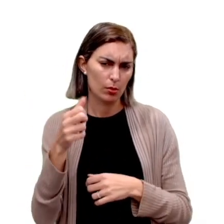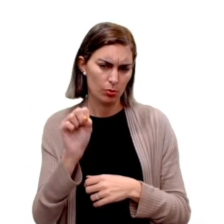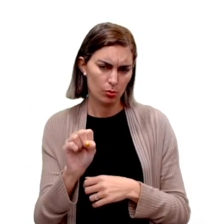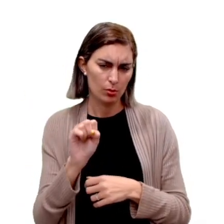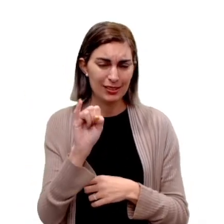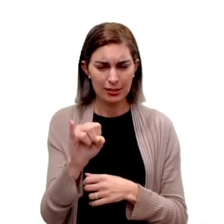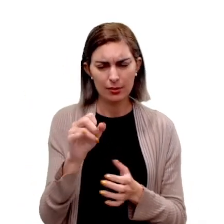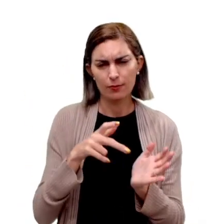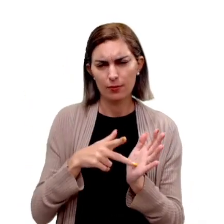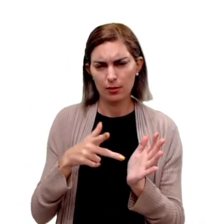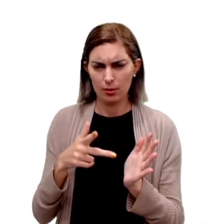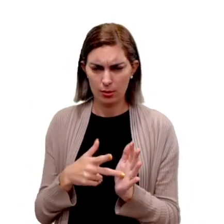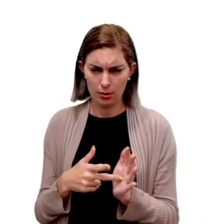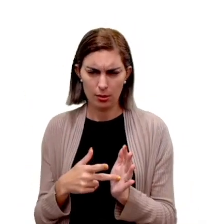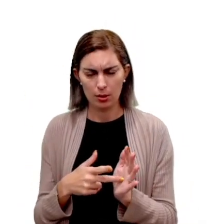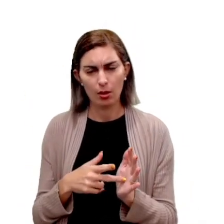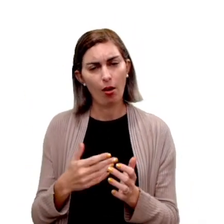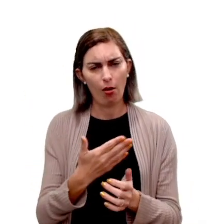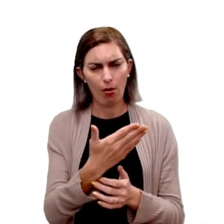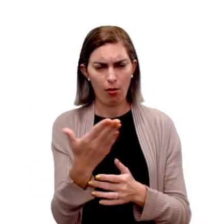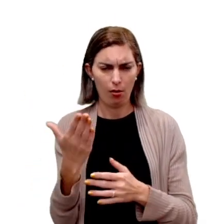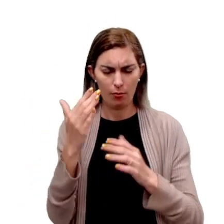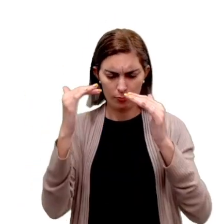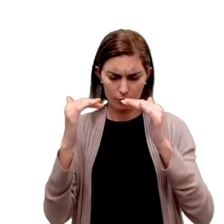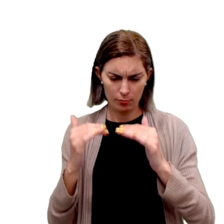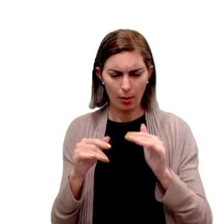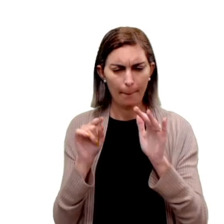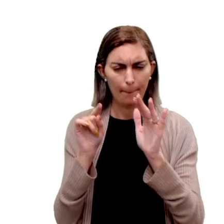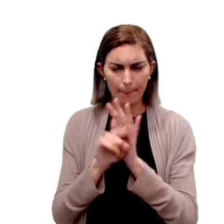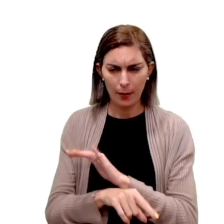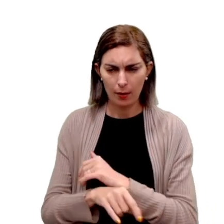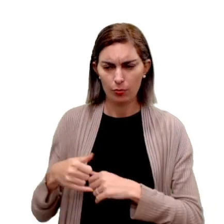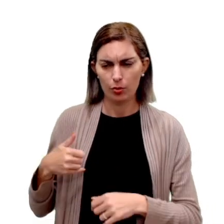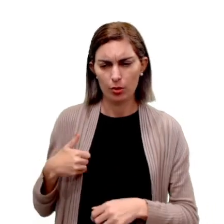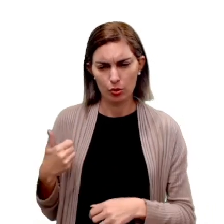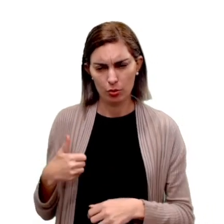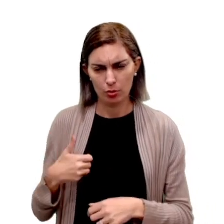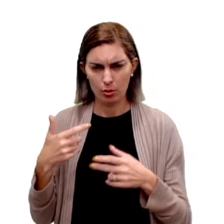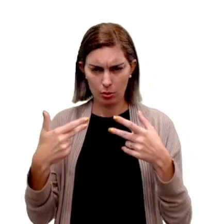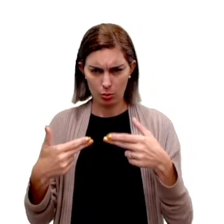for verdadeiro, ele vai descer e vai perguntar: idade é